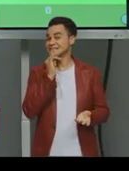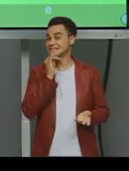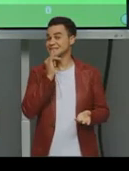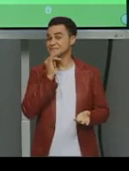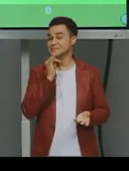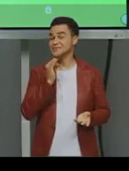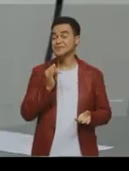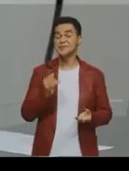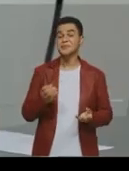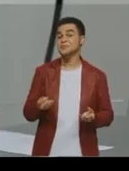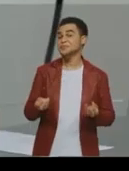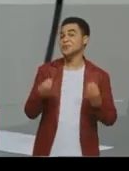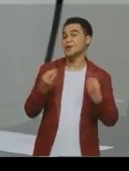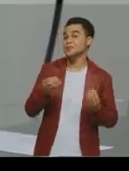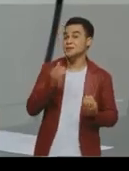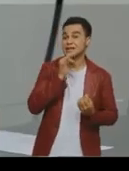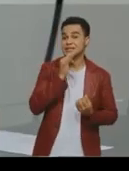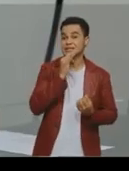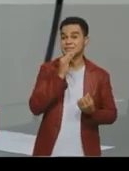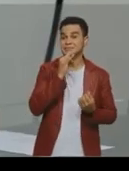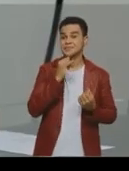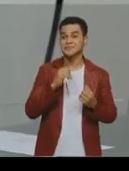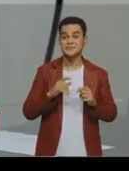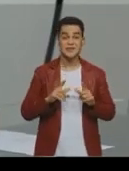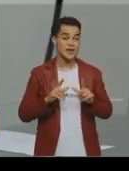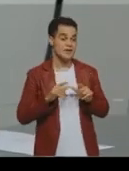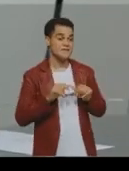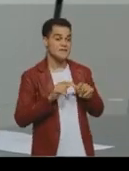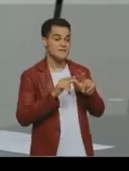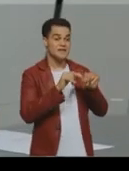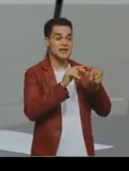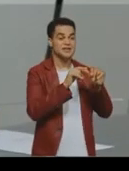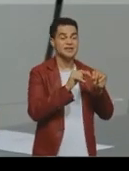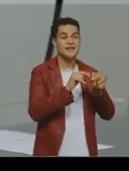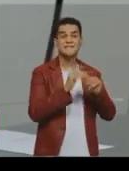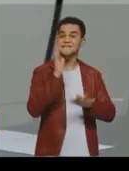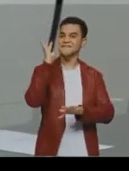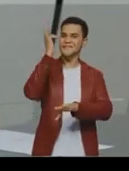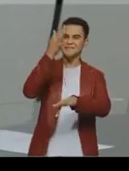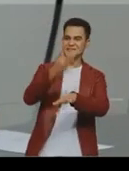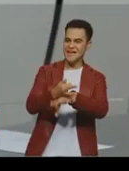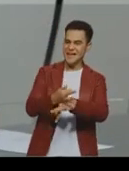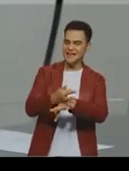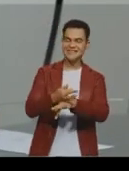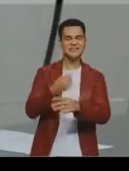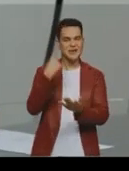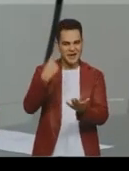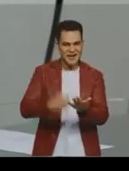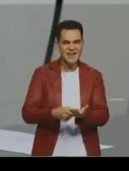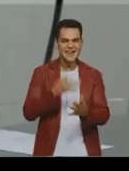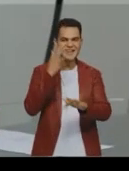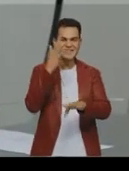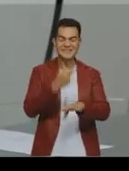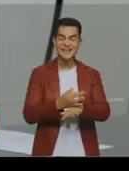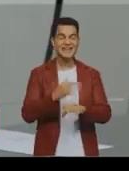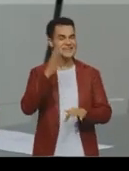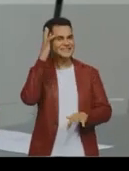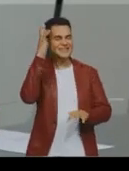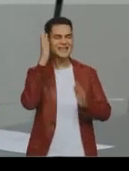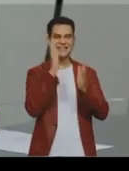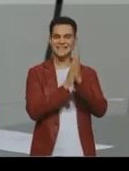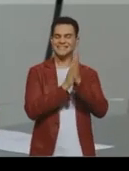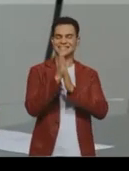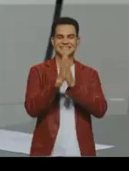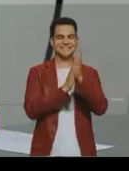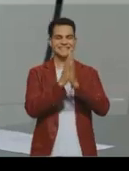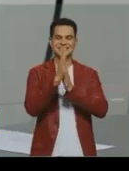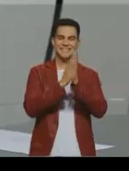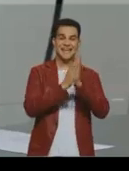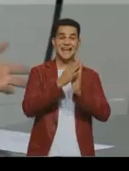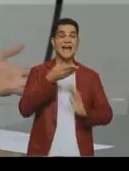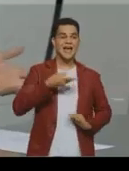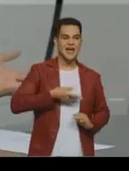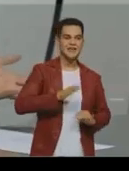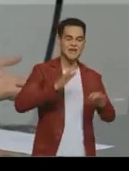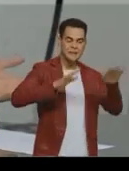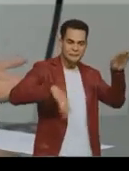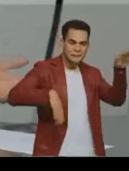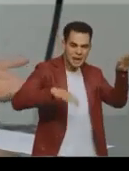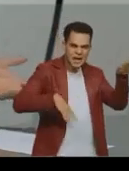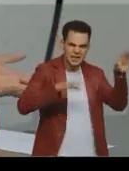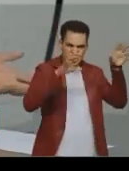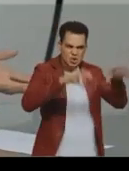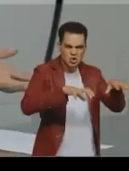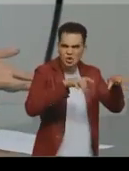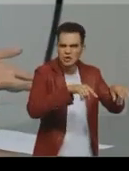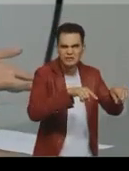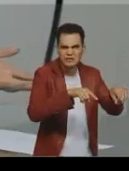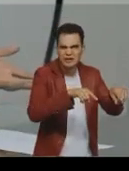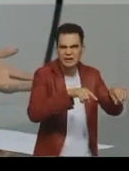você não vai viajar, dependendo das suas férias, agendou suas férias tão sonhadas, e aí você vai para a praia num período de chuva.